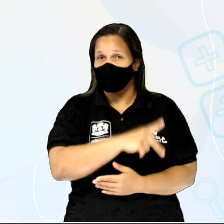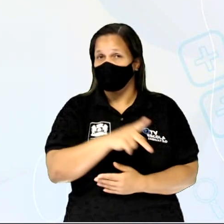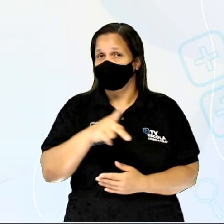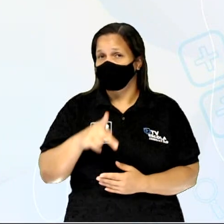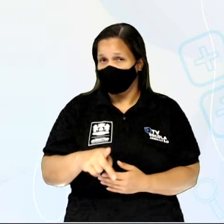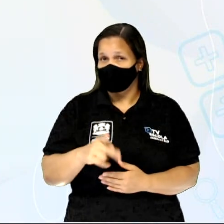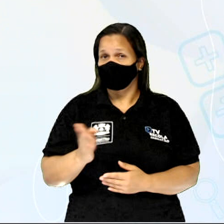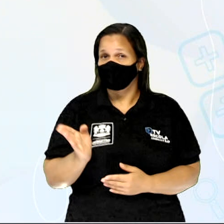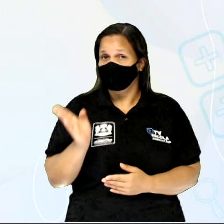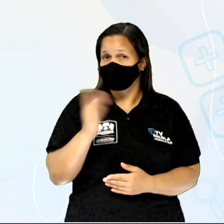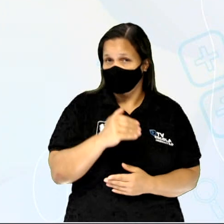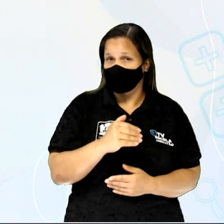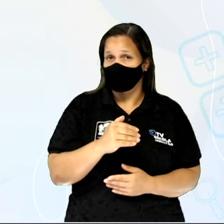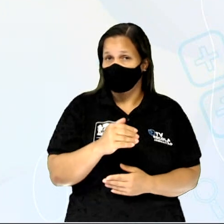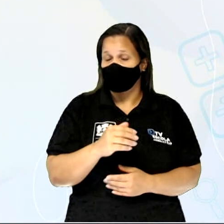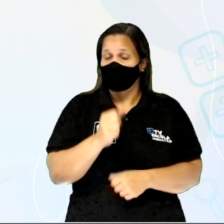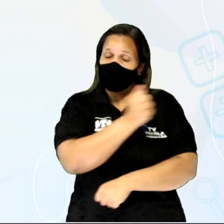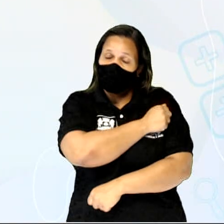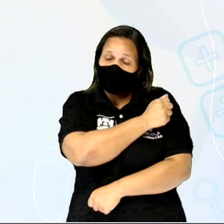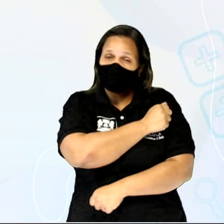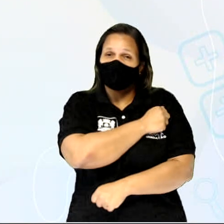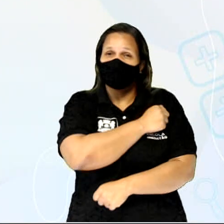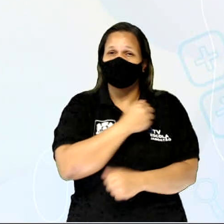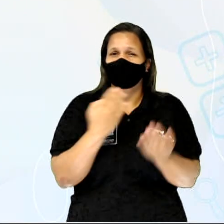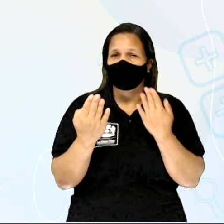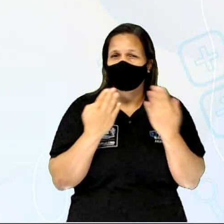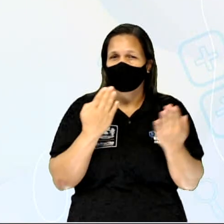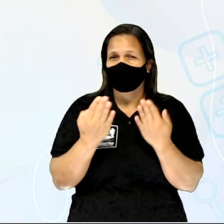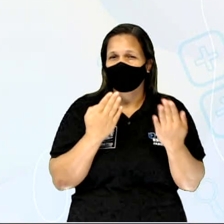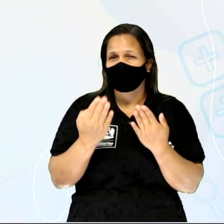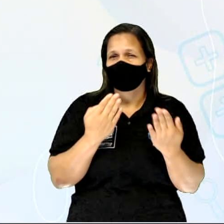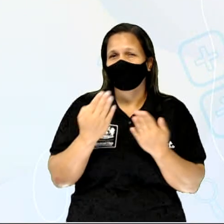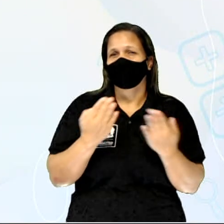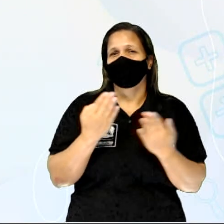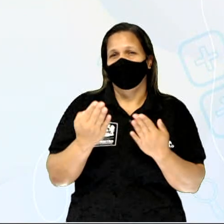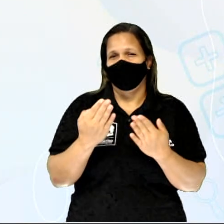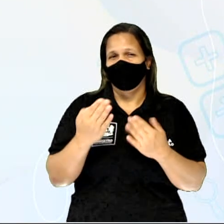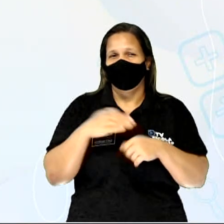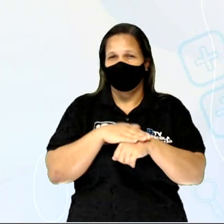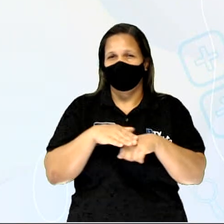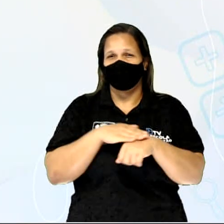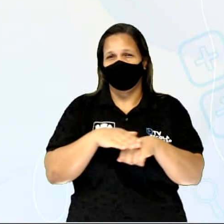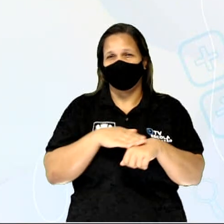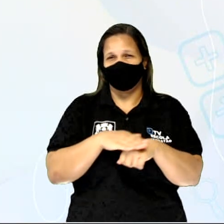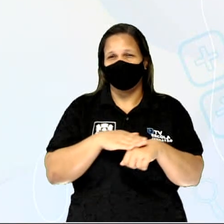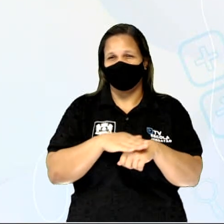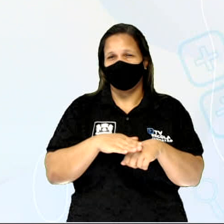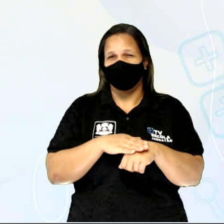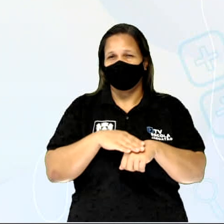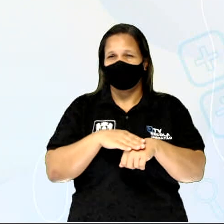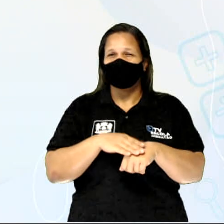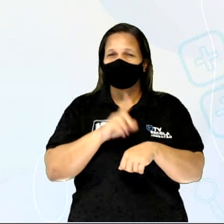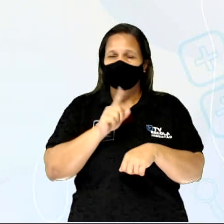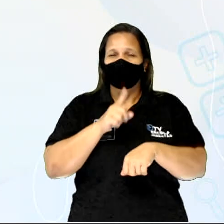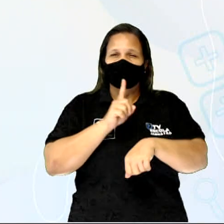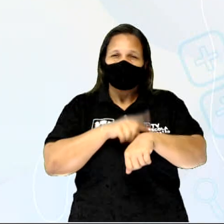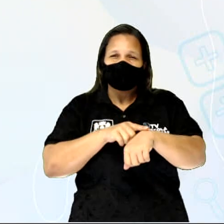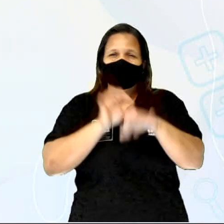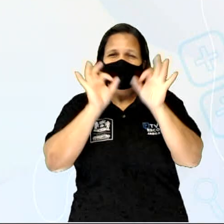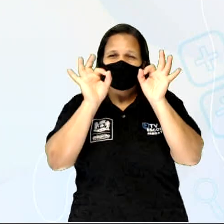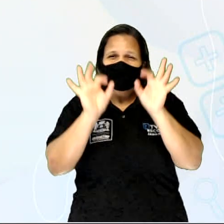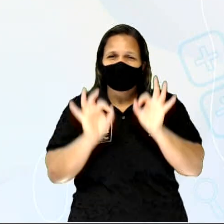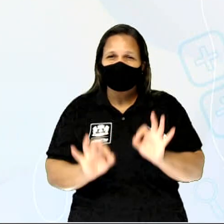chama seus alunos para uma roda de conversa é um momento muito especial porque as crianças contam as suas